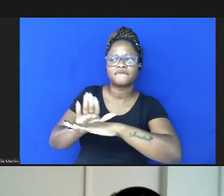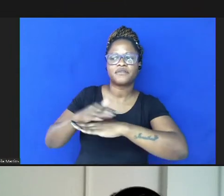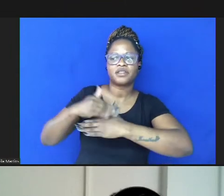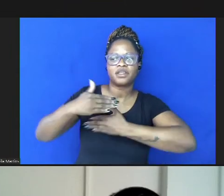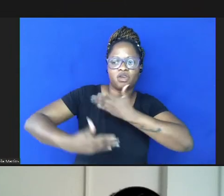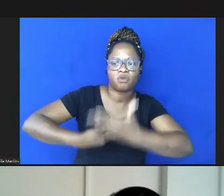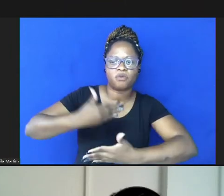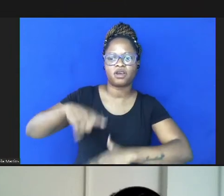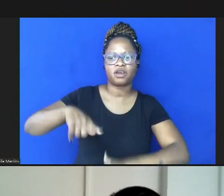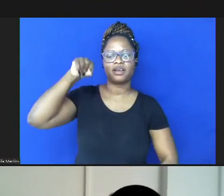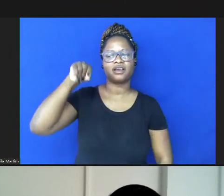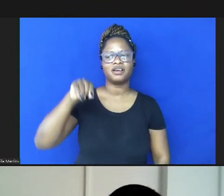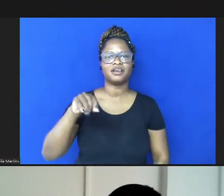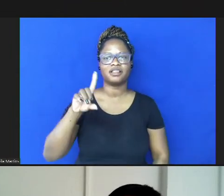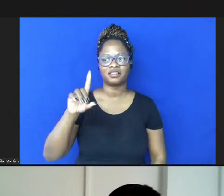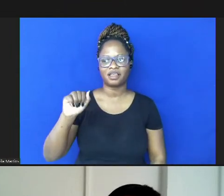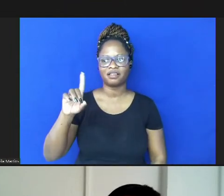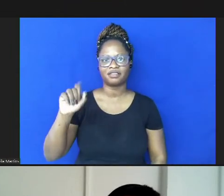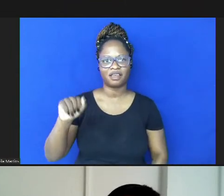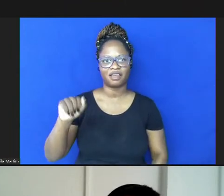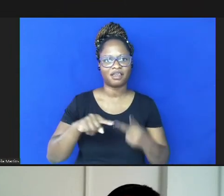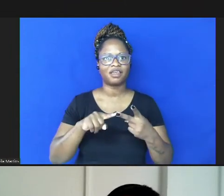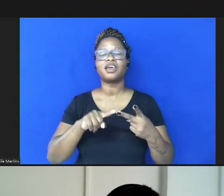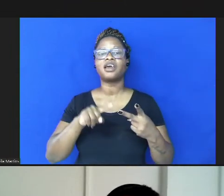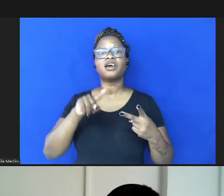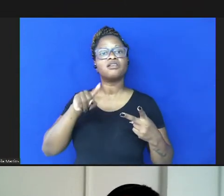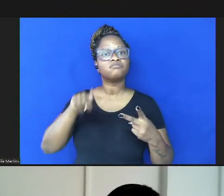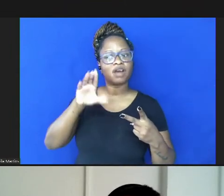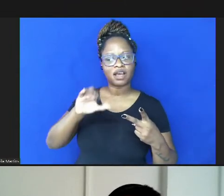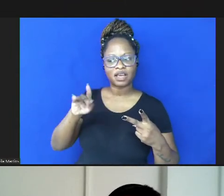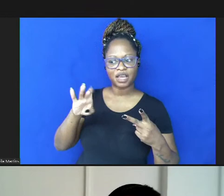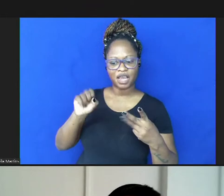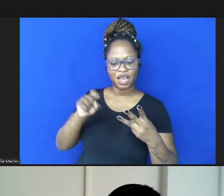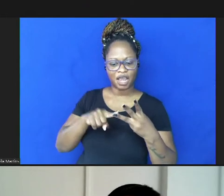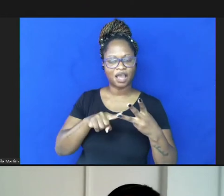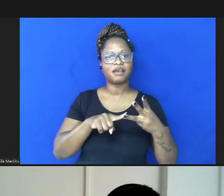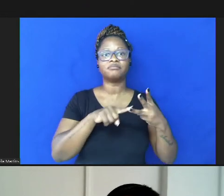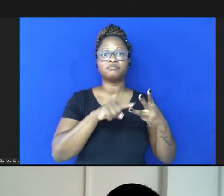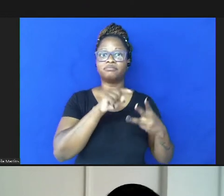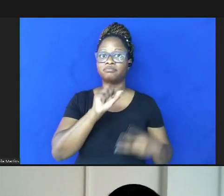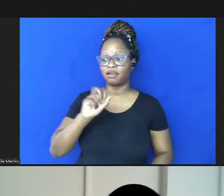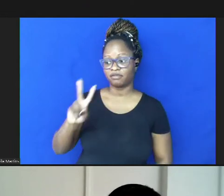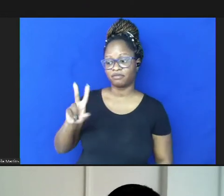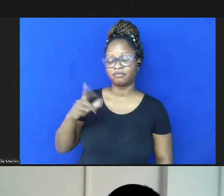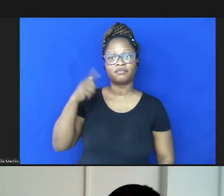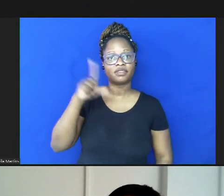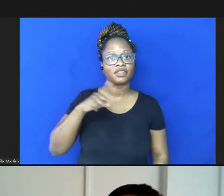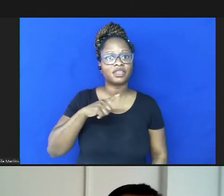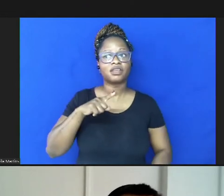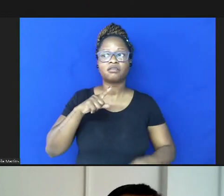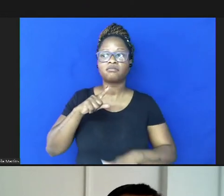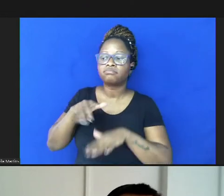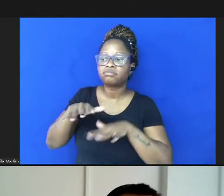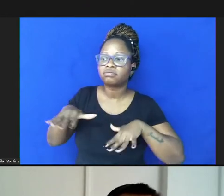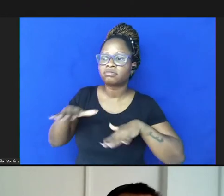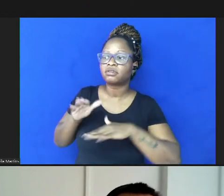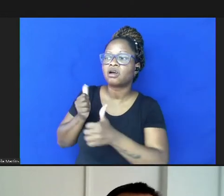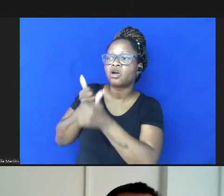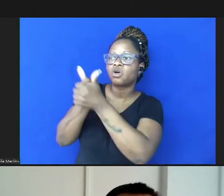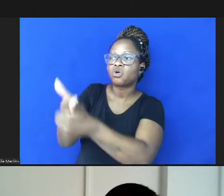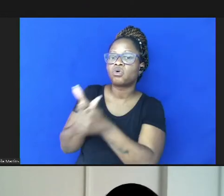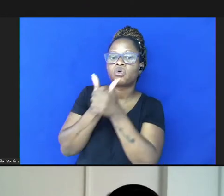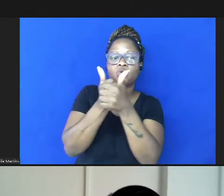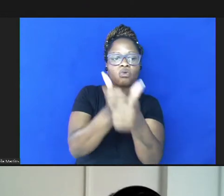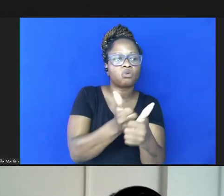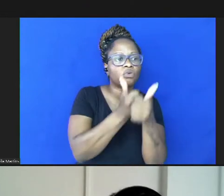da CAPES, da própria von Humboldt, quando o aluno está no exterior, das comissões, das agências que acompanham os alunos, os pareceristas